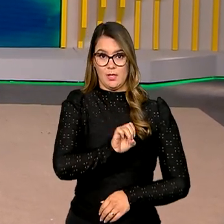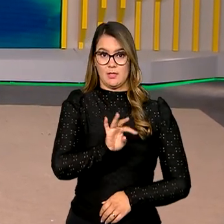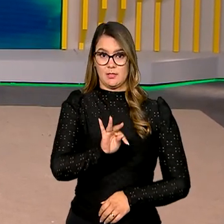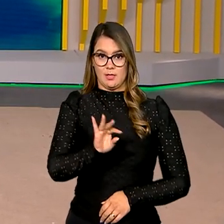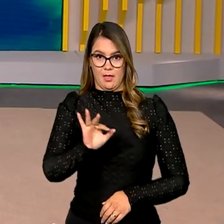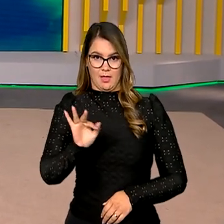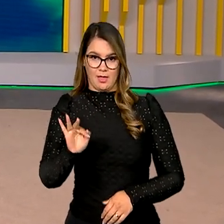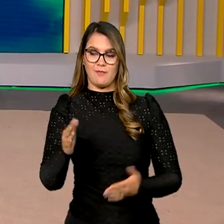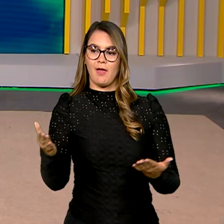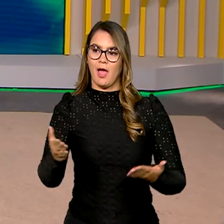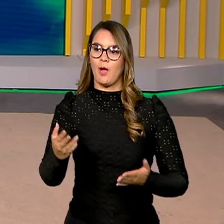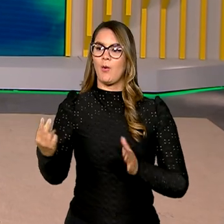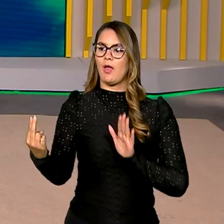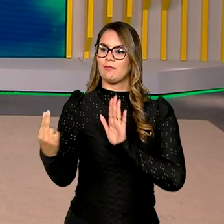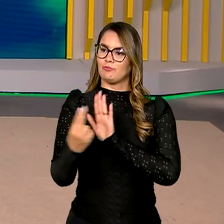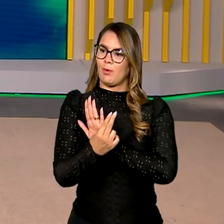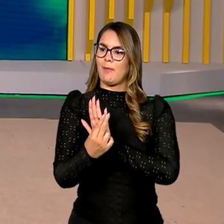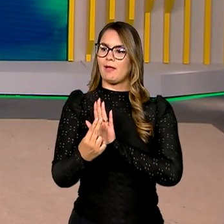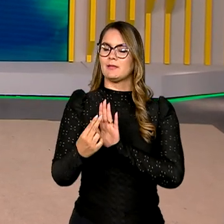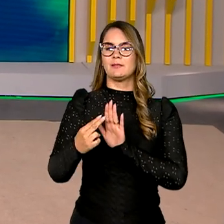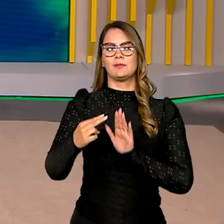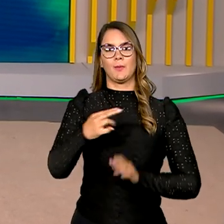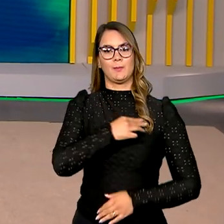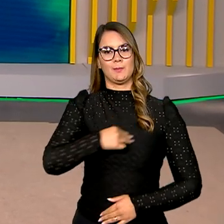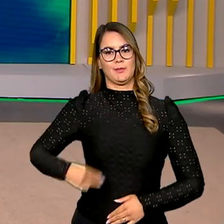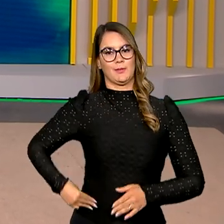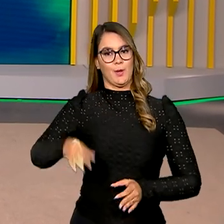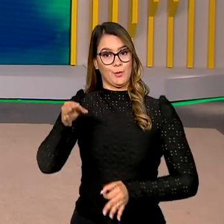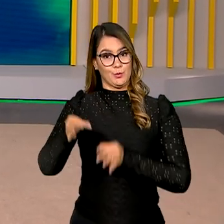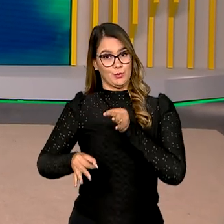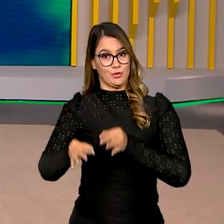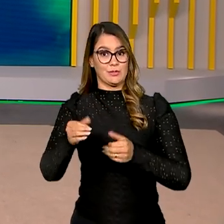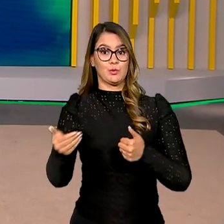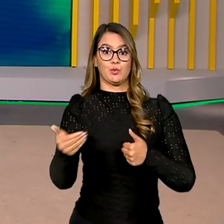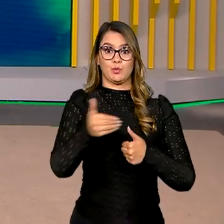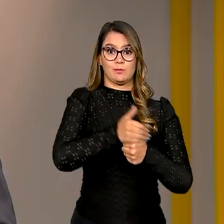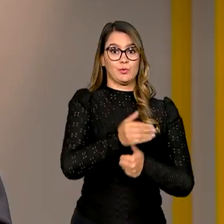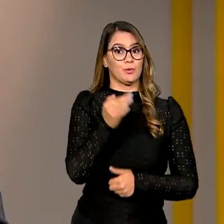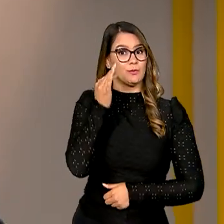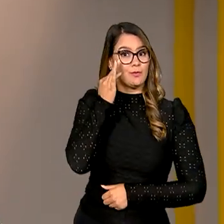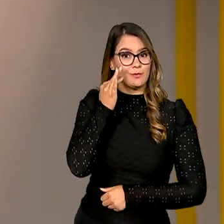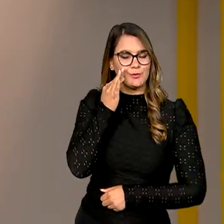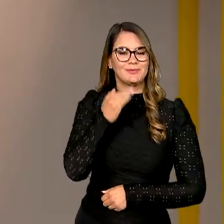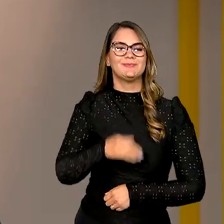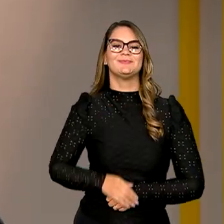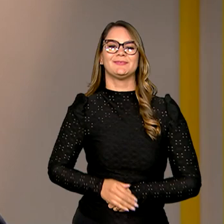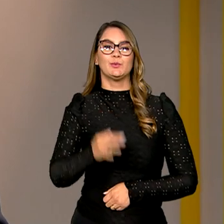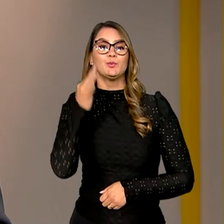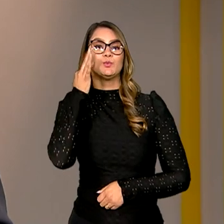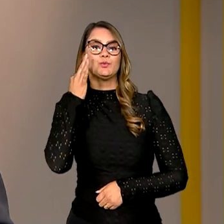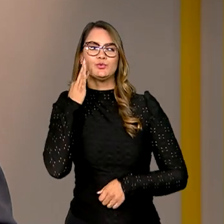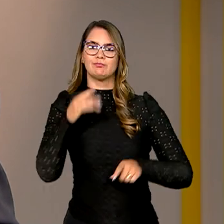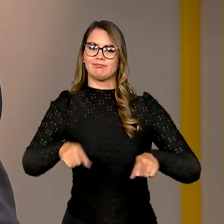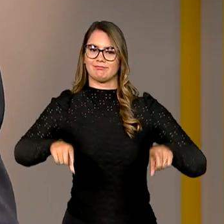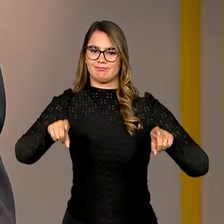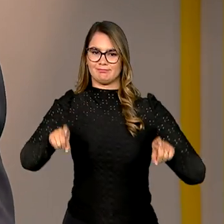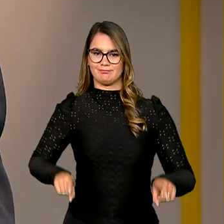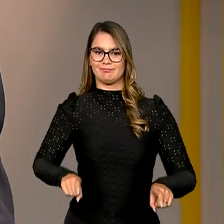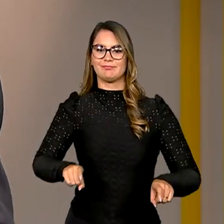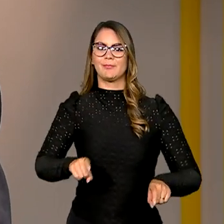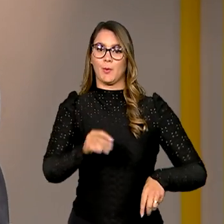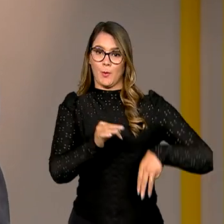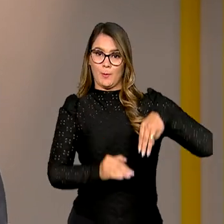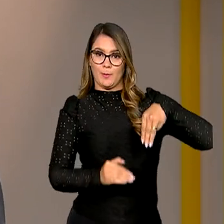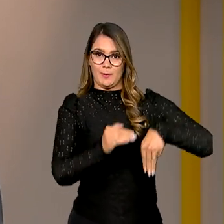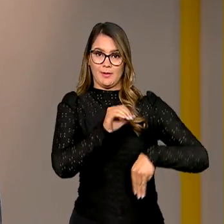para o Ministério da Justiça e Segurança Pública, no lugar de Flávio Dino. Dino toma posse como ministro do STF